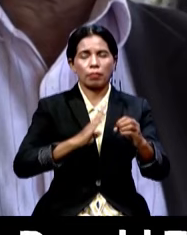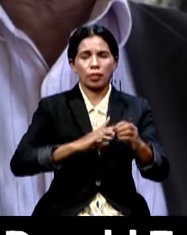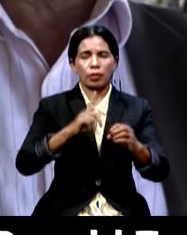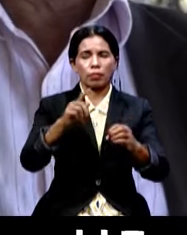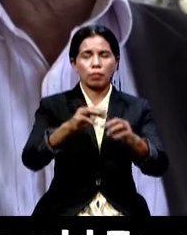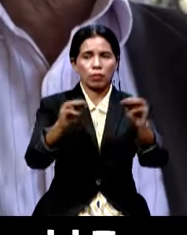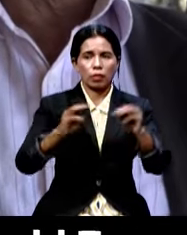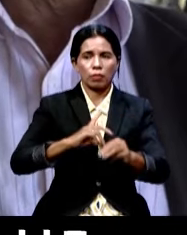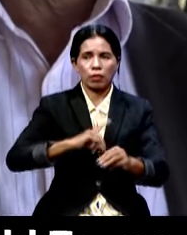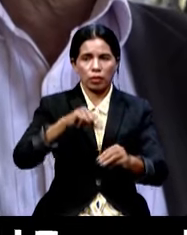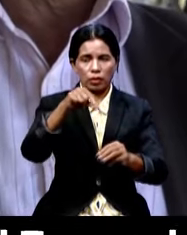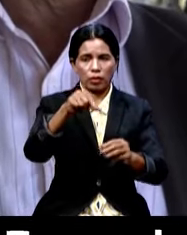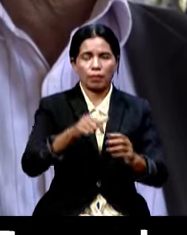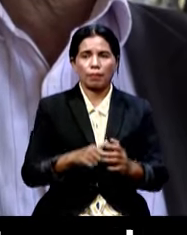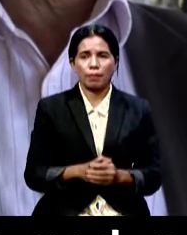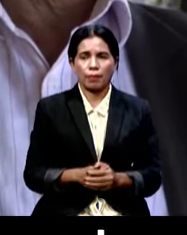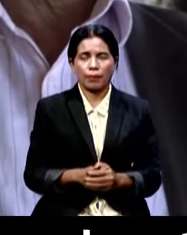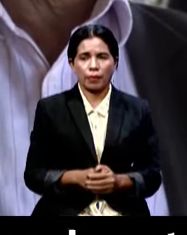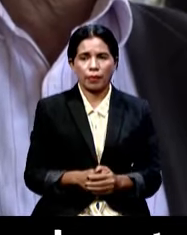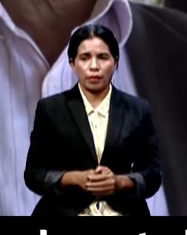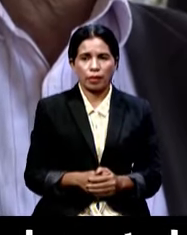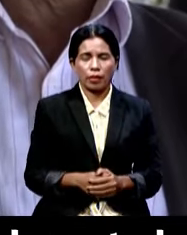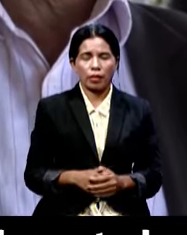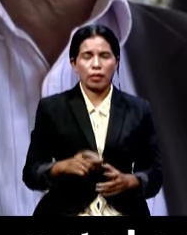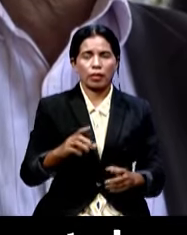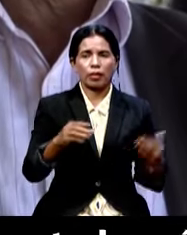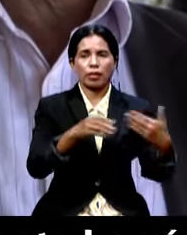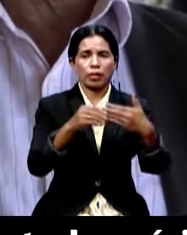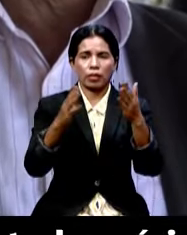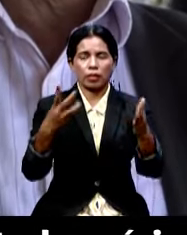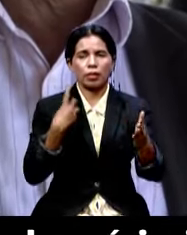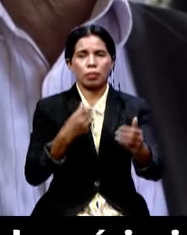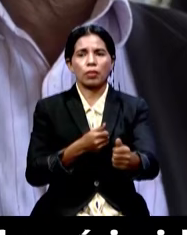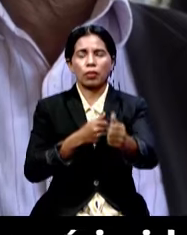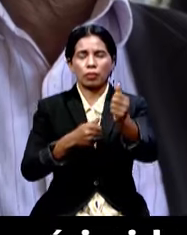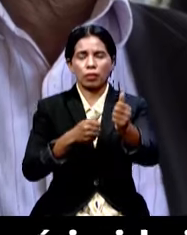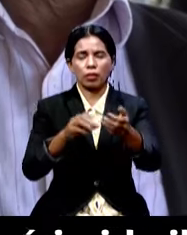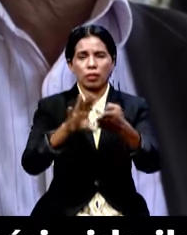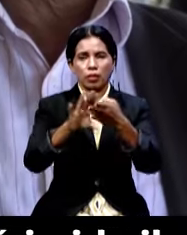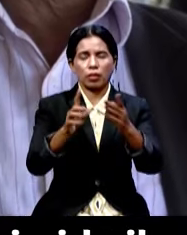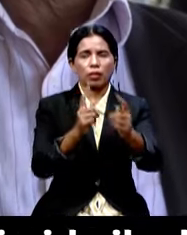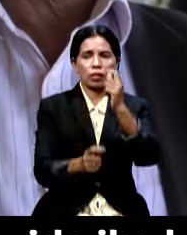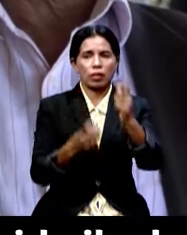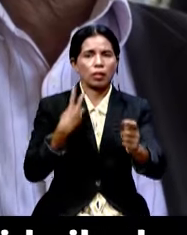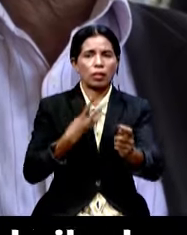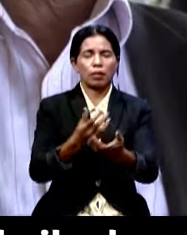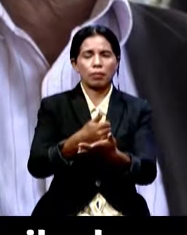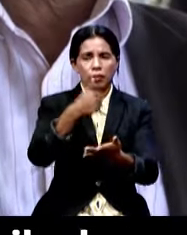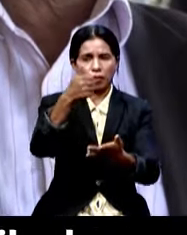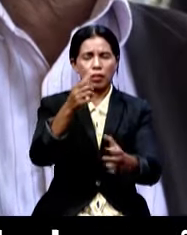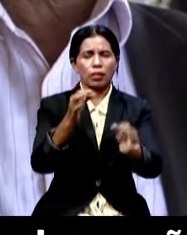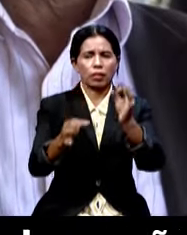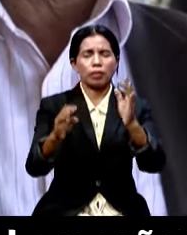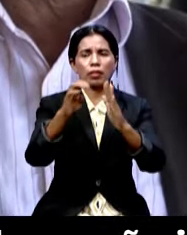Liquiçá. Nai ulo sera e line ambaze basura ter ne tribunal katakam nane. Mais ou menos